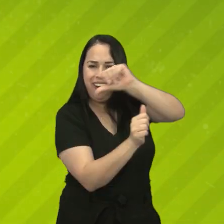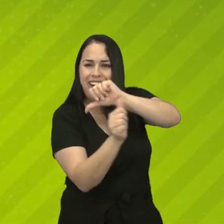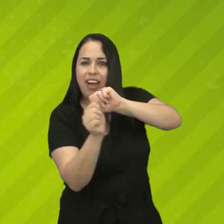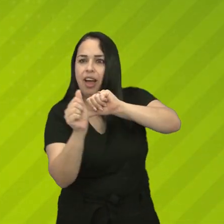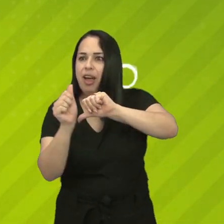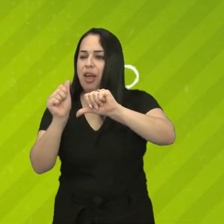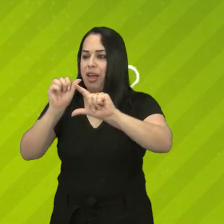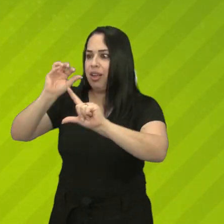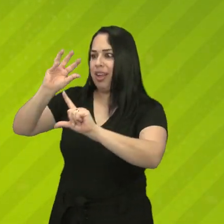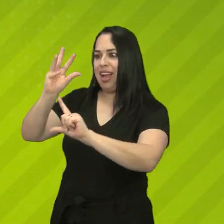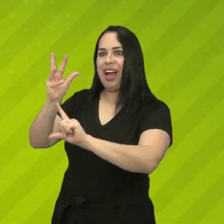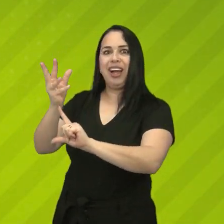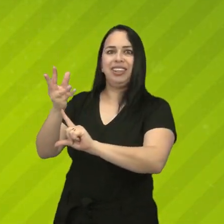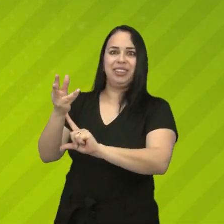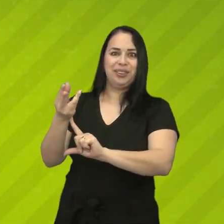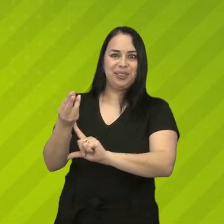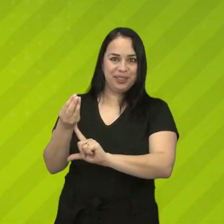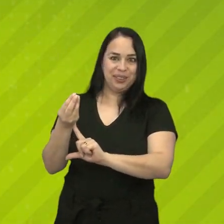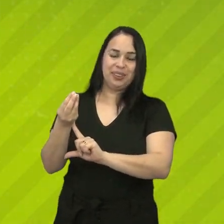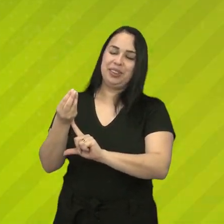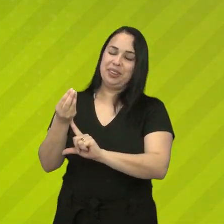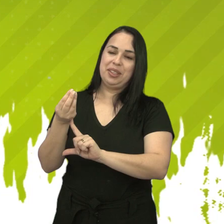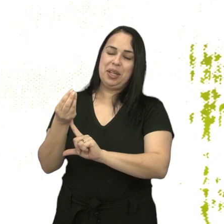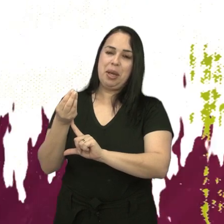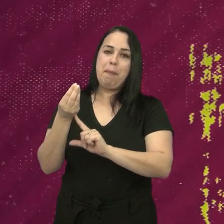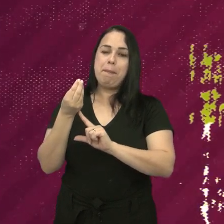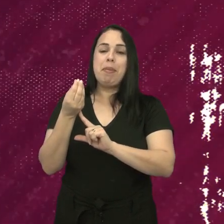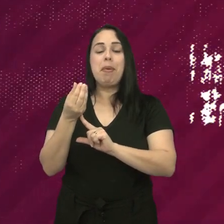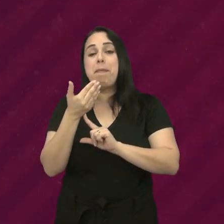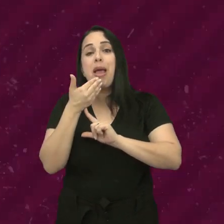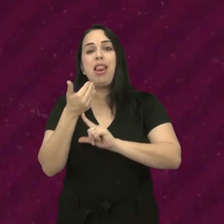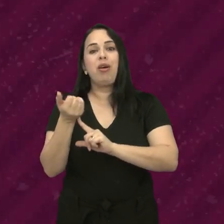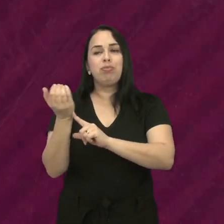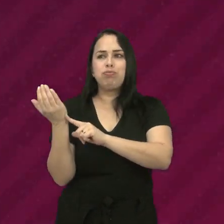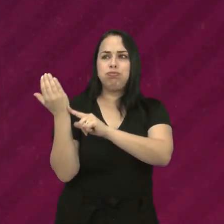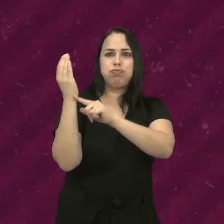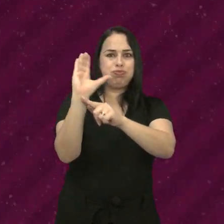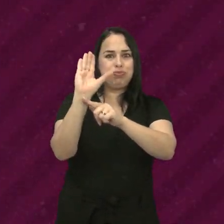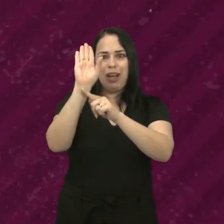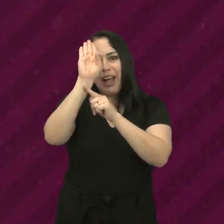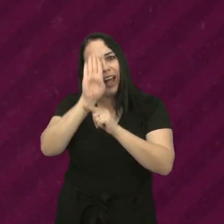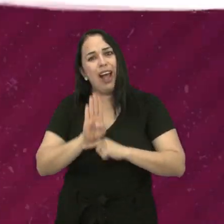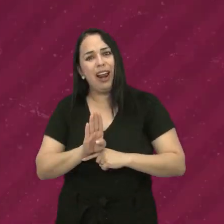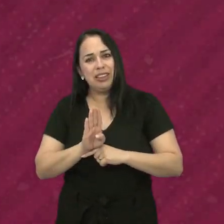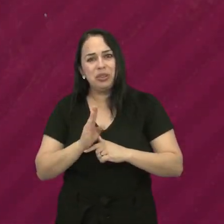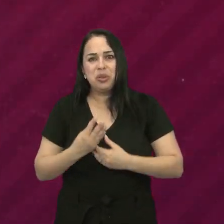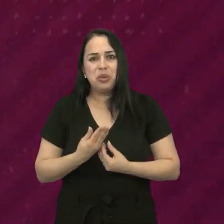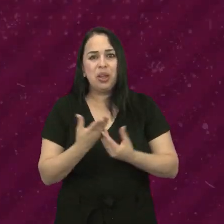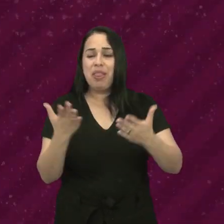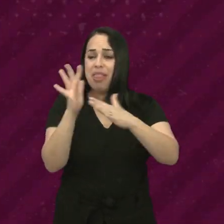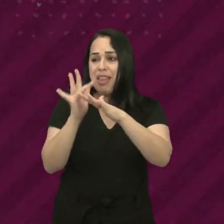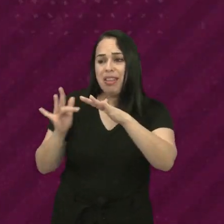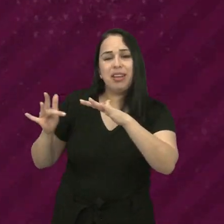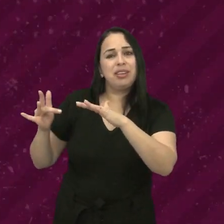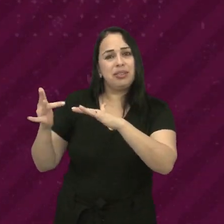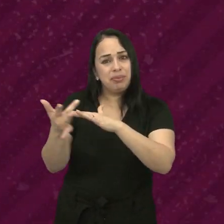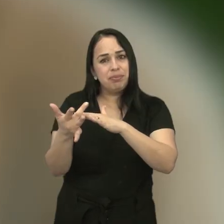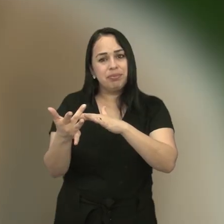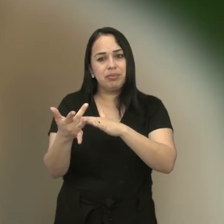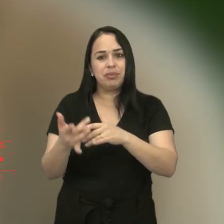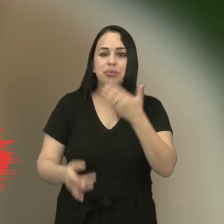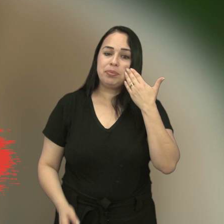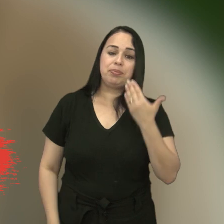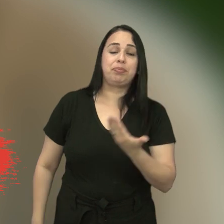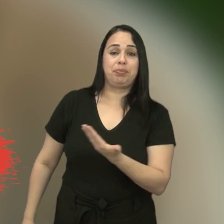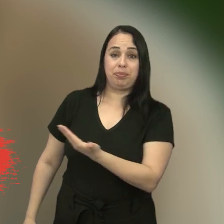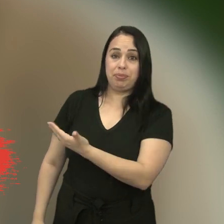em obras de arte. E o melhor, eles compartilham essas galerias de graça com todo mundo nas redes sociais. O